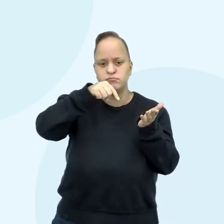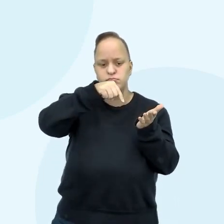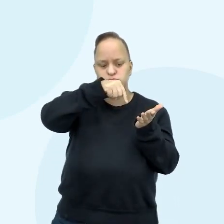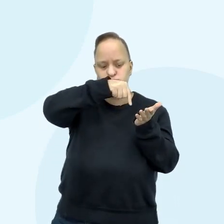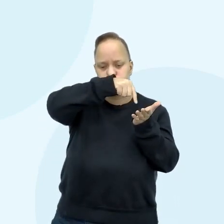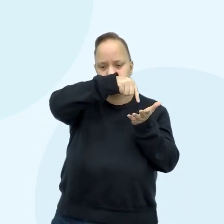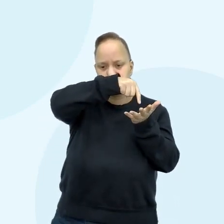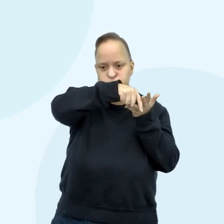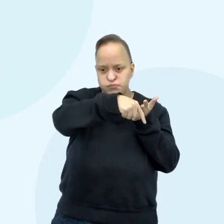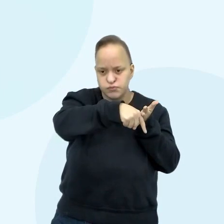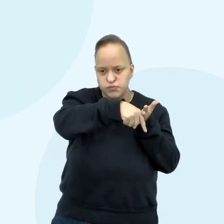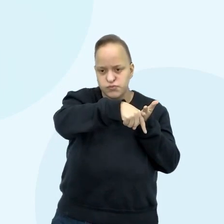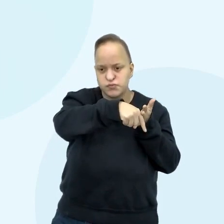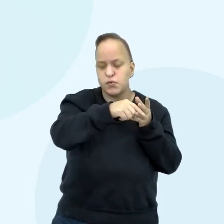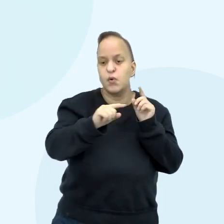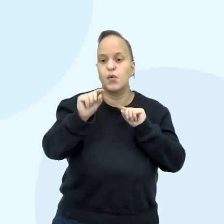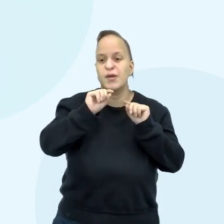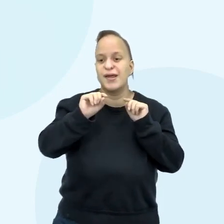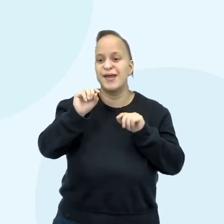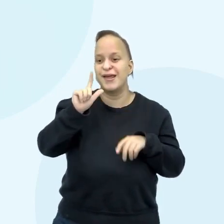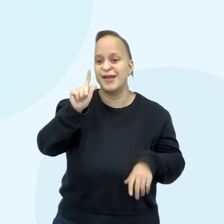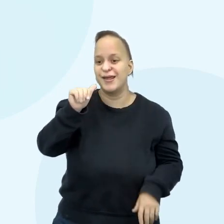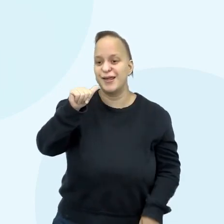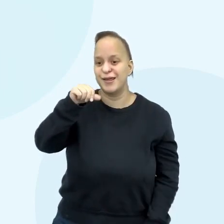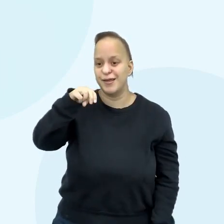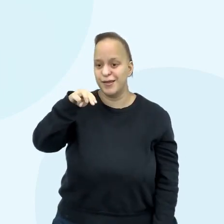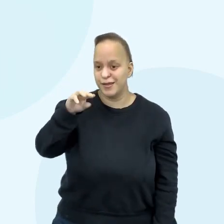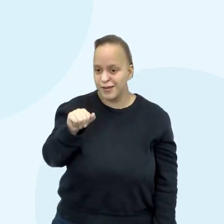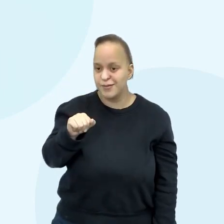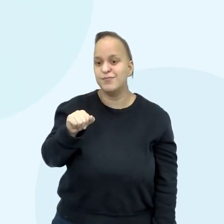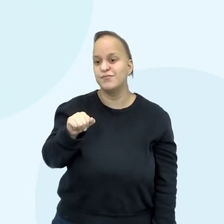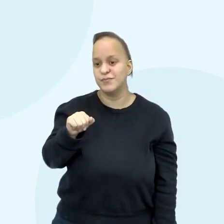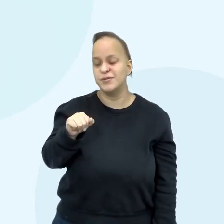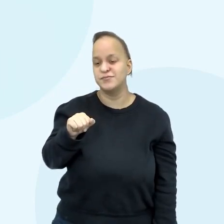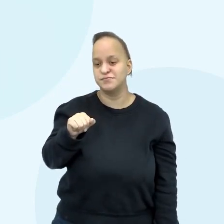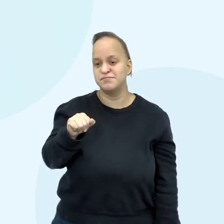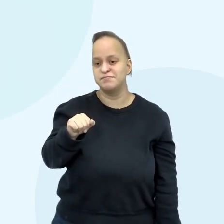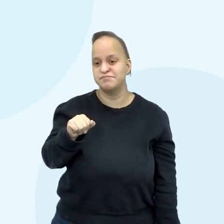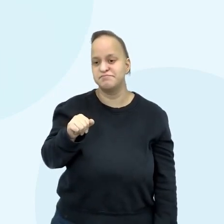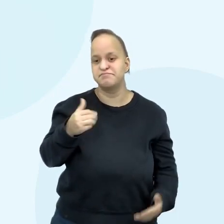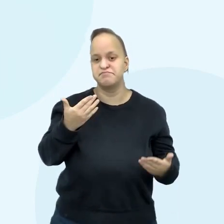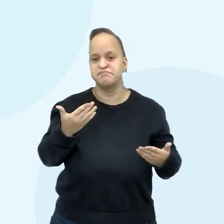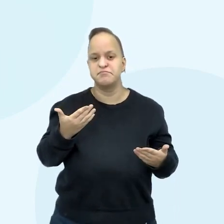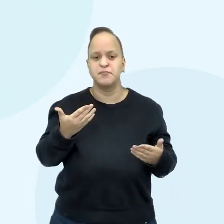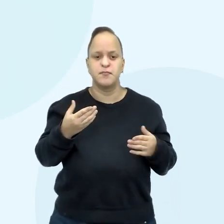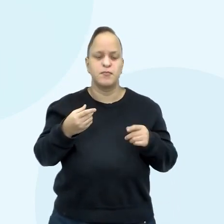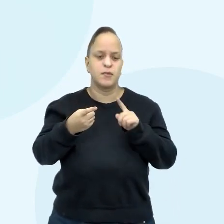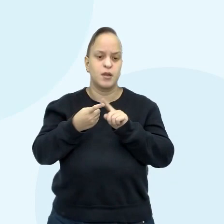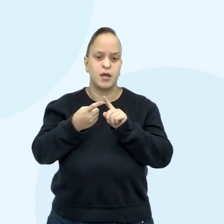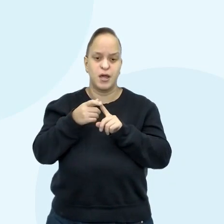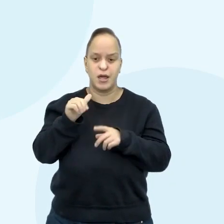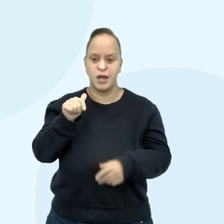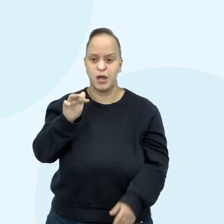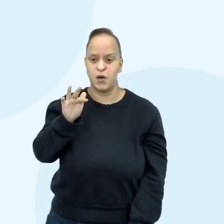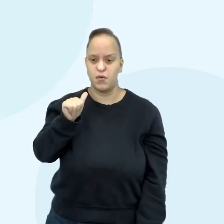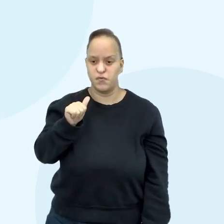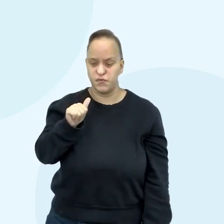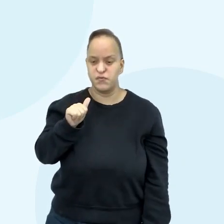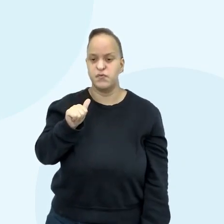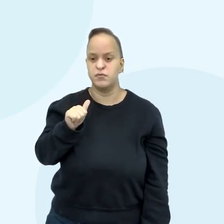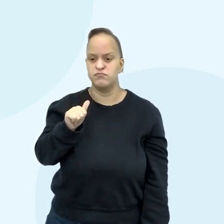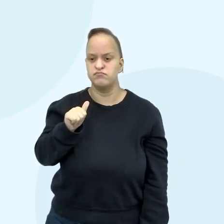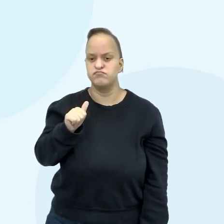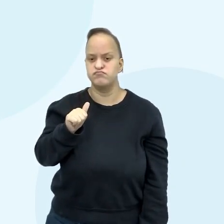perfurar, dependendo da espessura, placas de chumbo, né? Então, as partículas alfas, elas